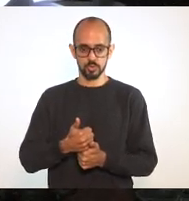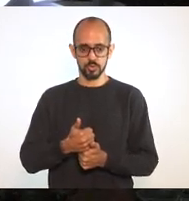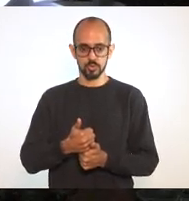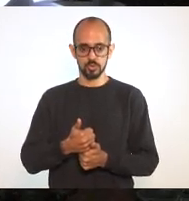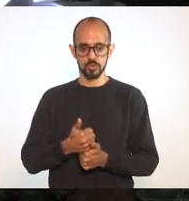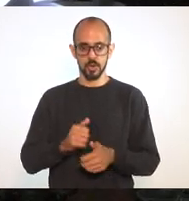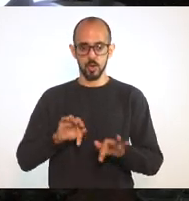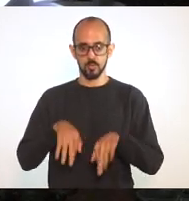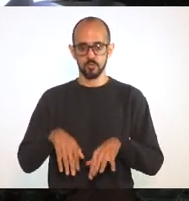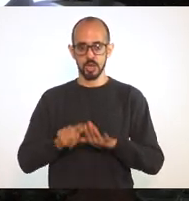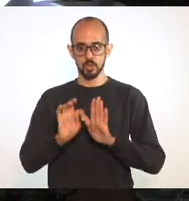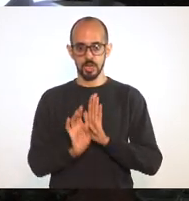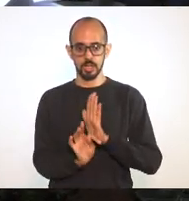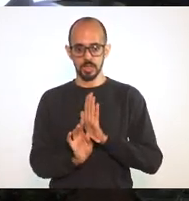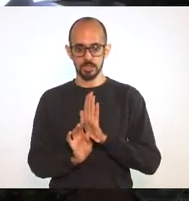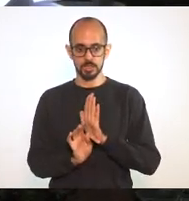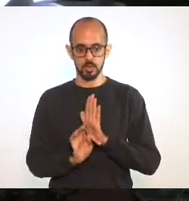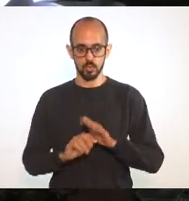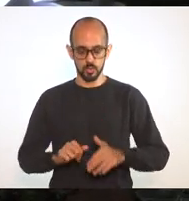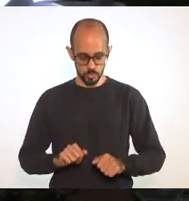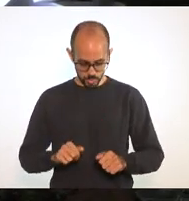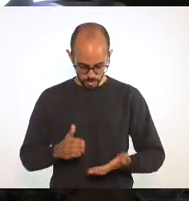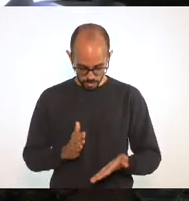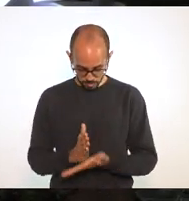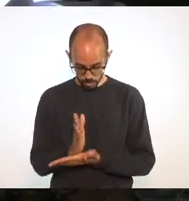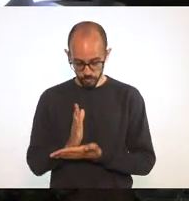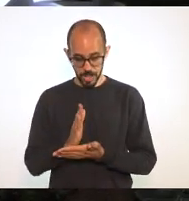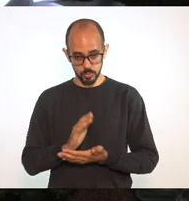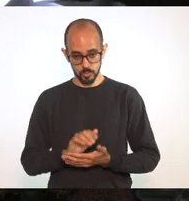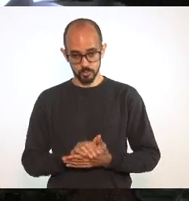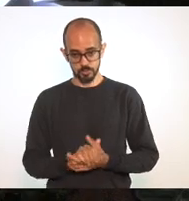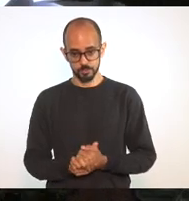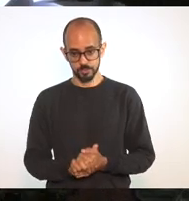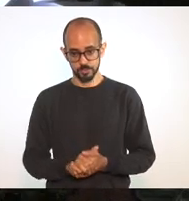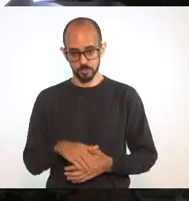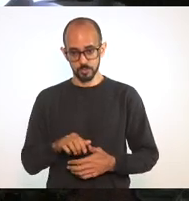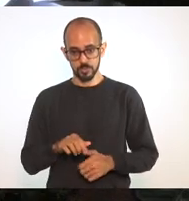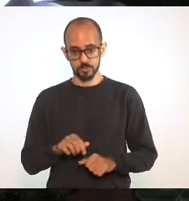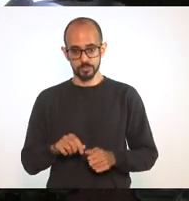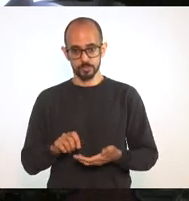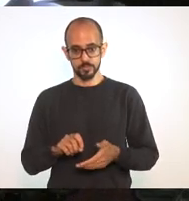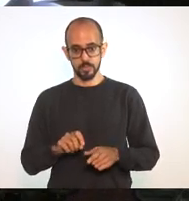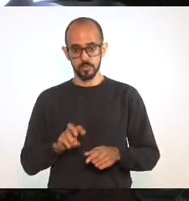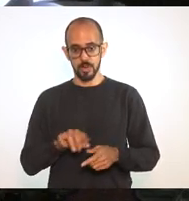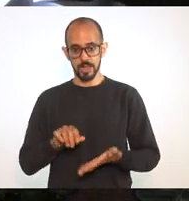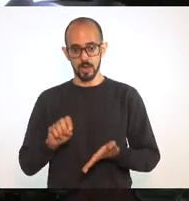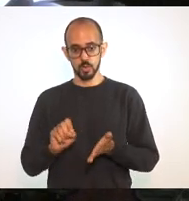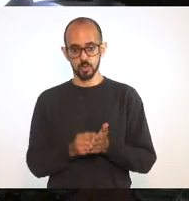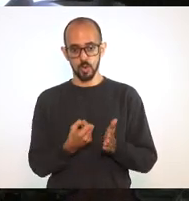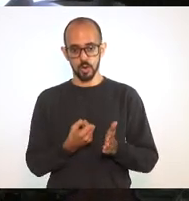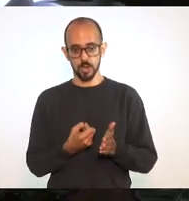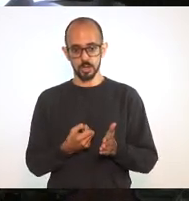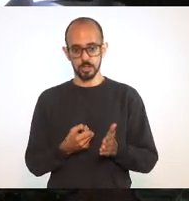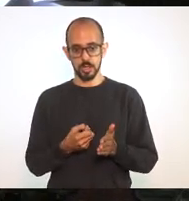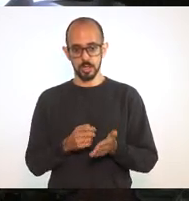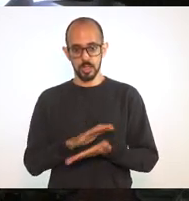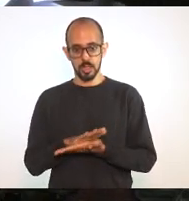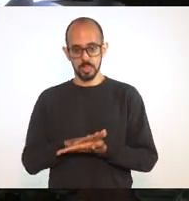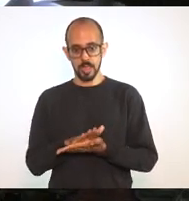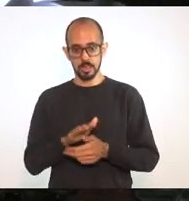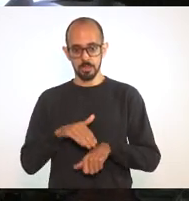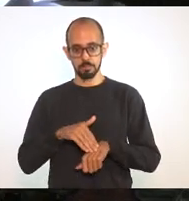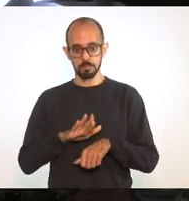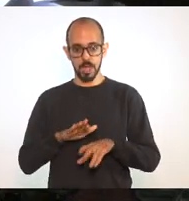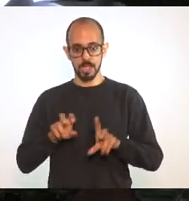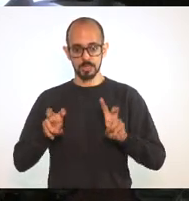redação. Seus que aprovam, permaneçam como estão, aprovado. Vai autógrafo. Nada mais a tratar na sessão ordinária. A presidência, antes de